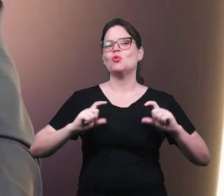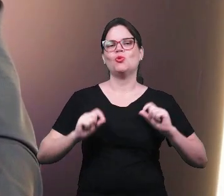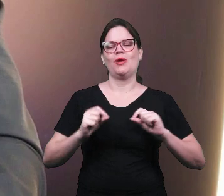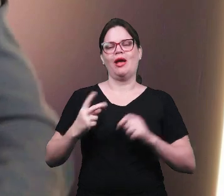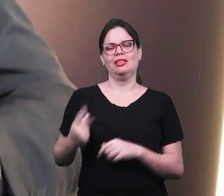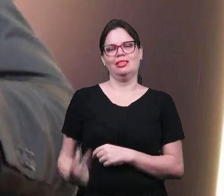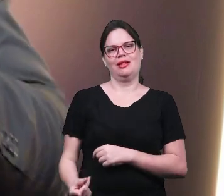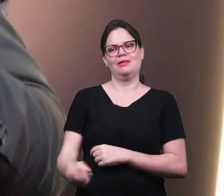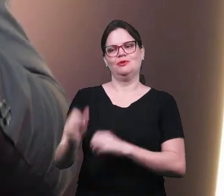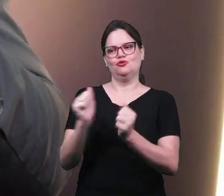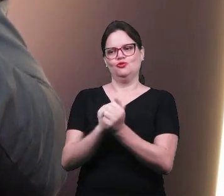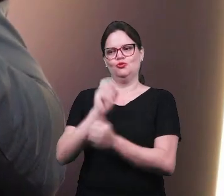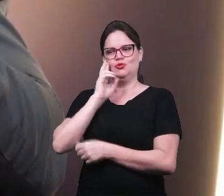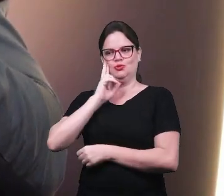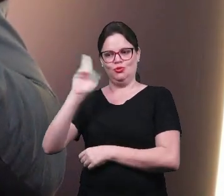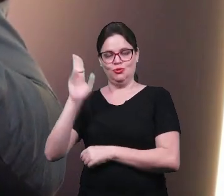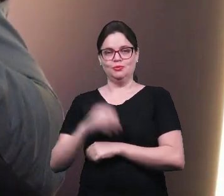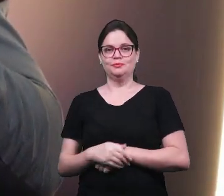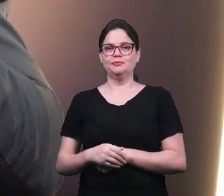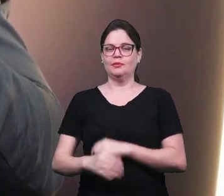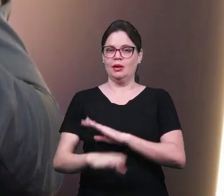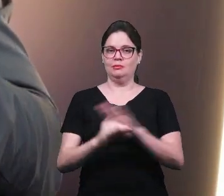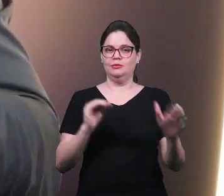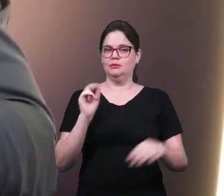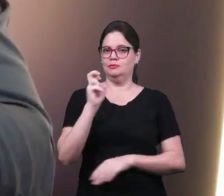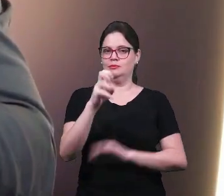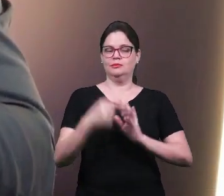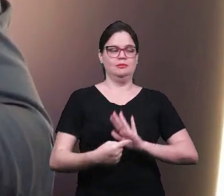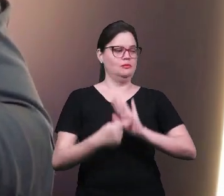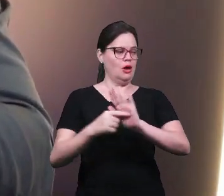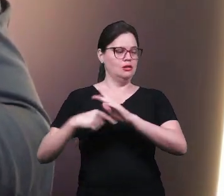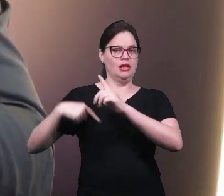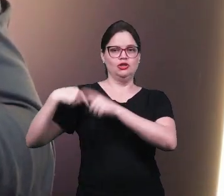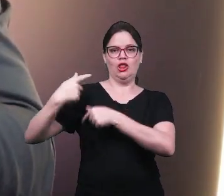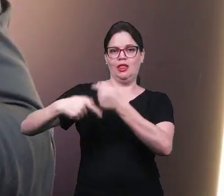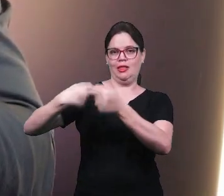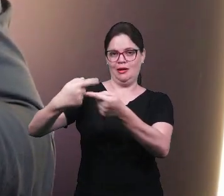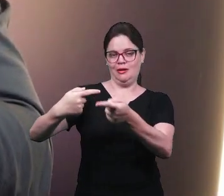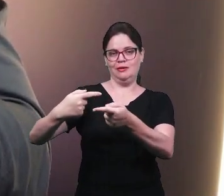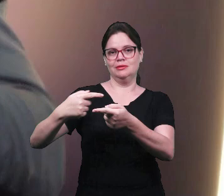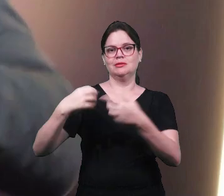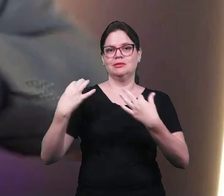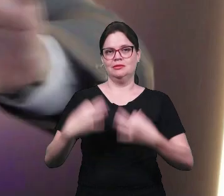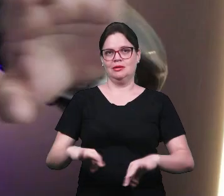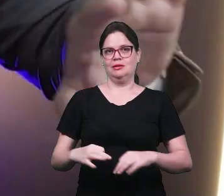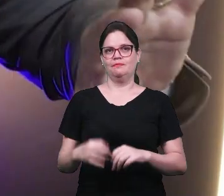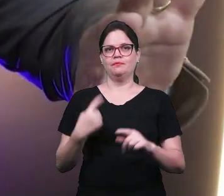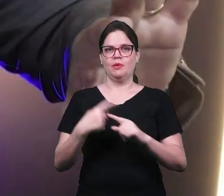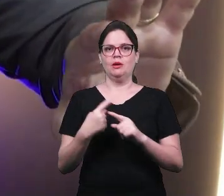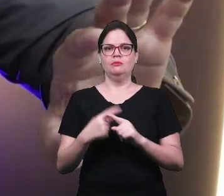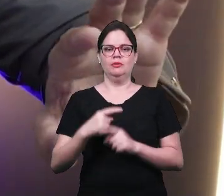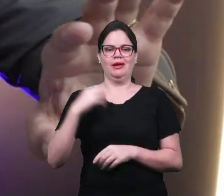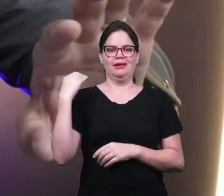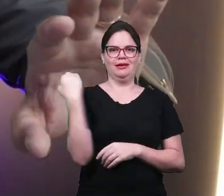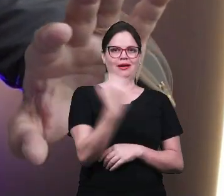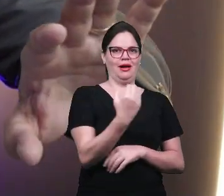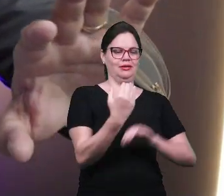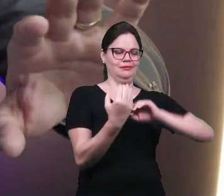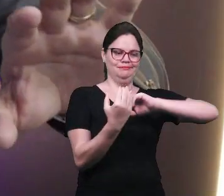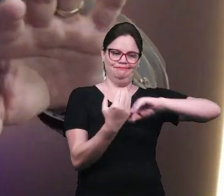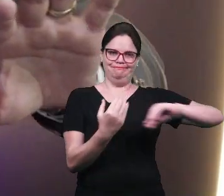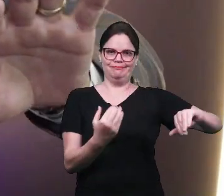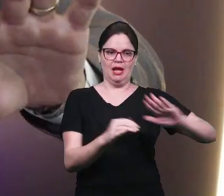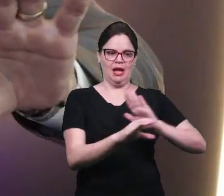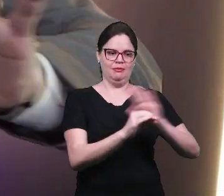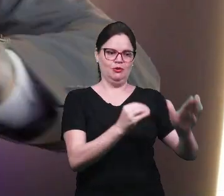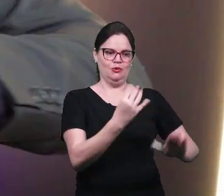falar basicamente dessa genealogia, né? Caim ficou no capítulo 4,